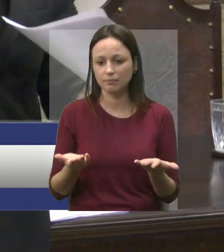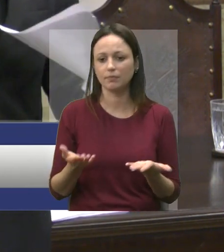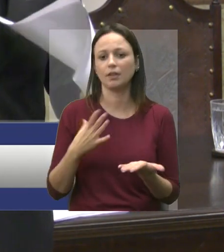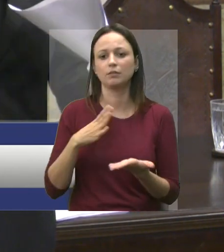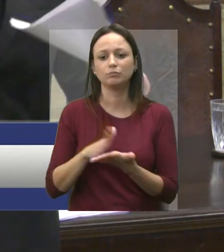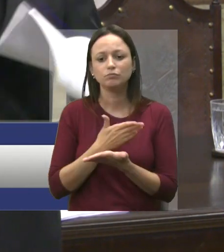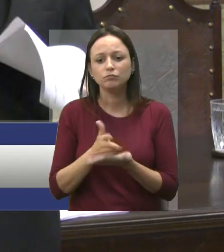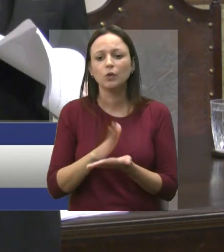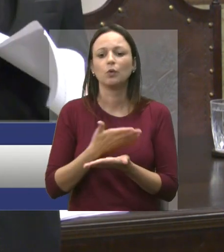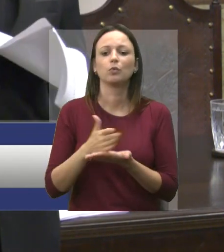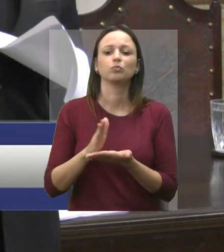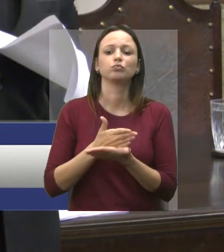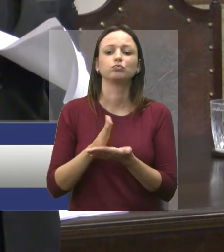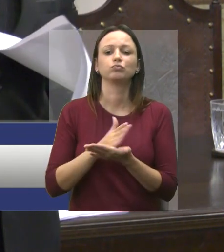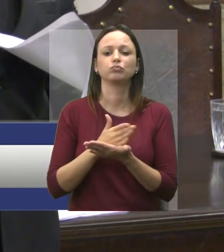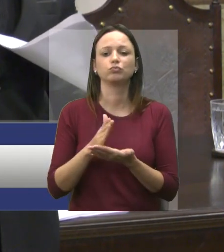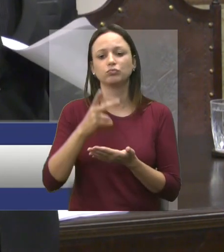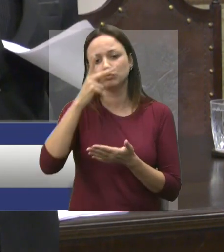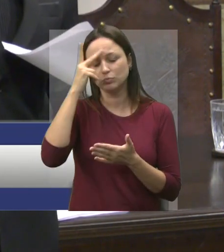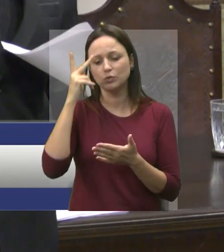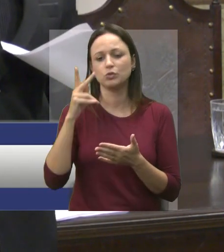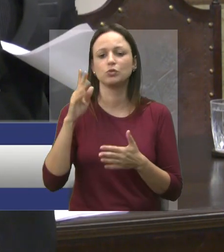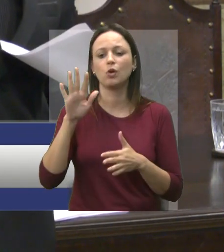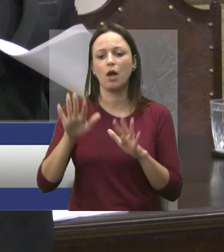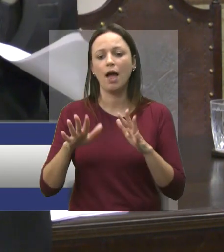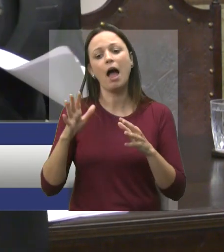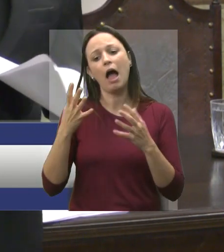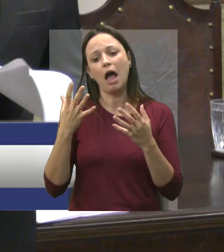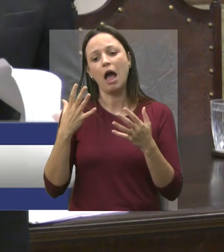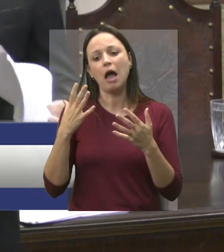situações a pessoa pode se enquadrar nessa terceira